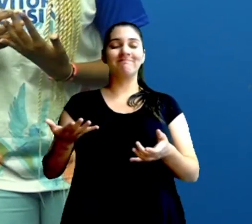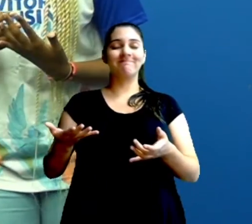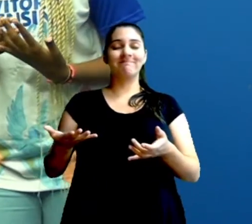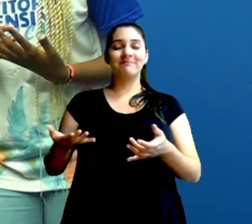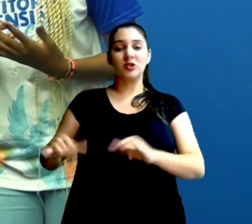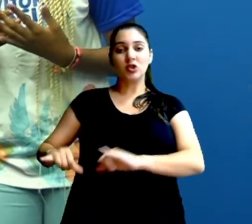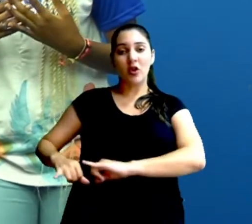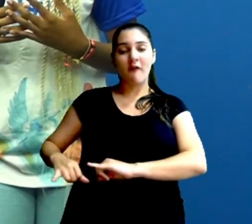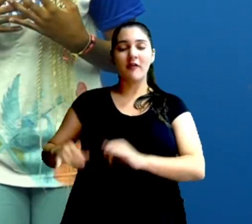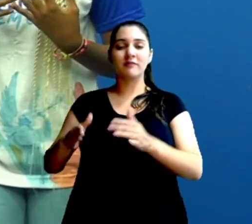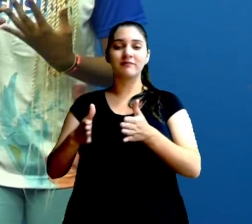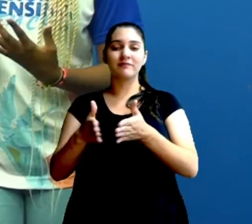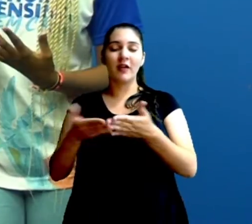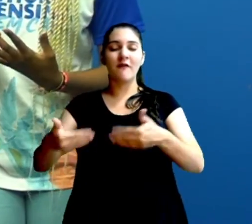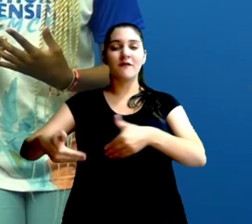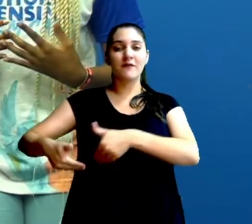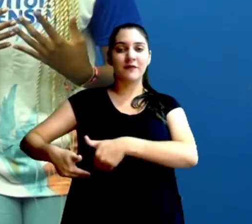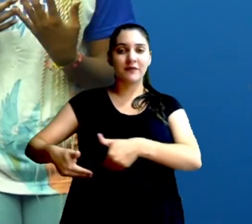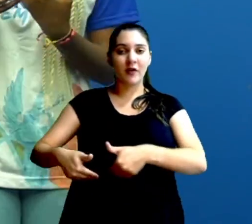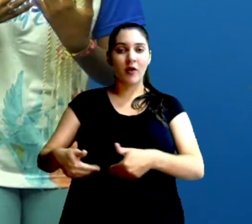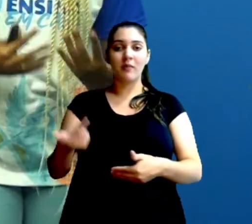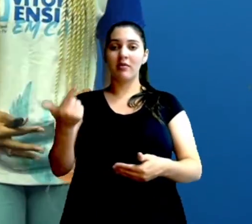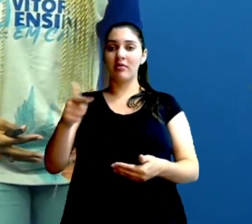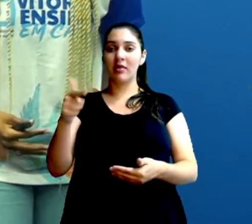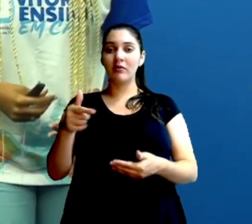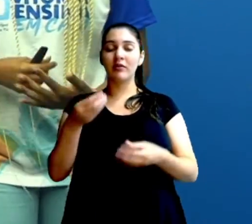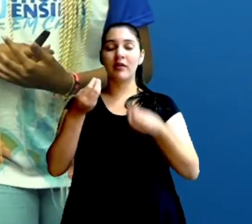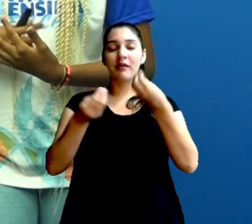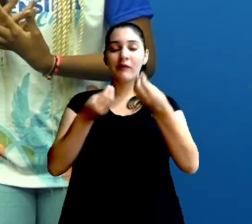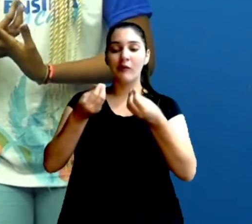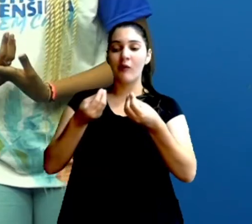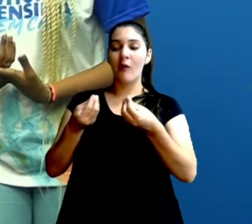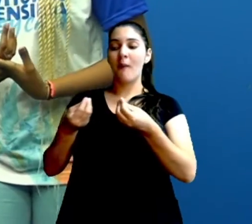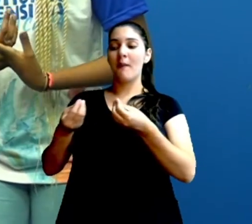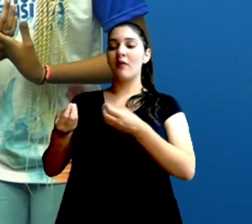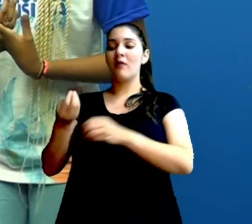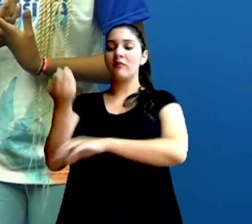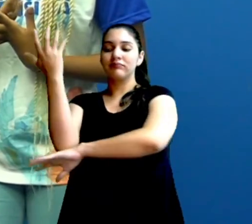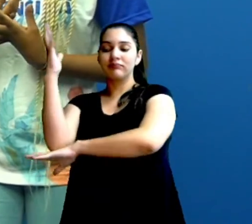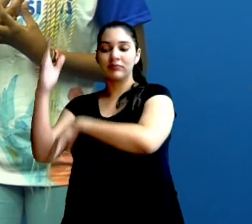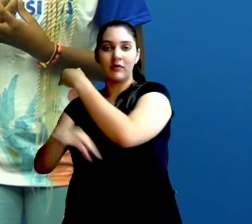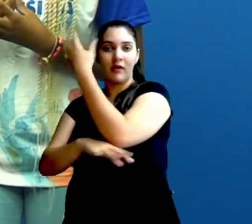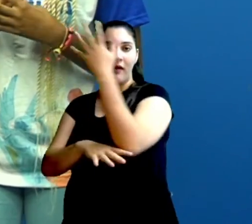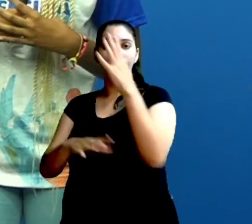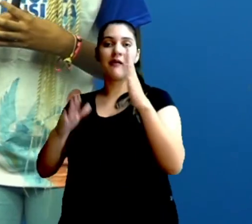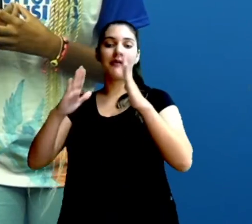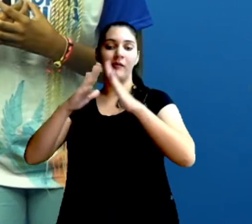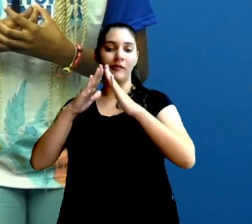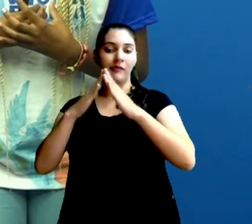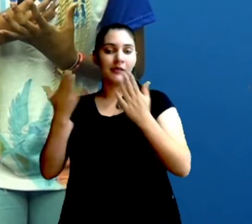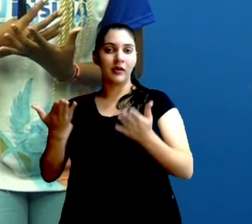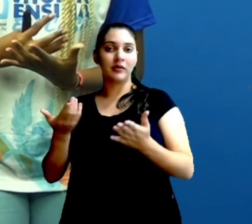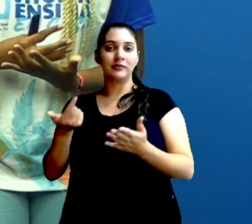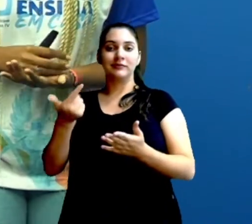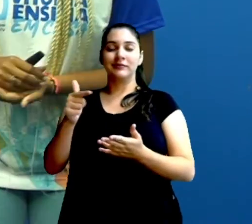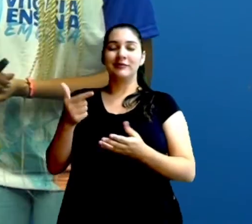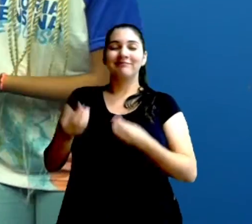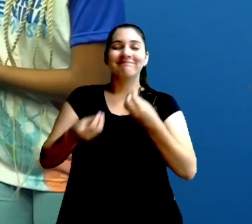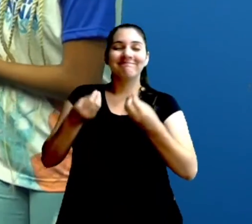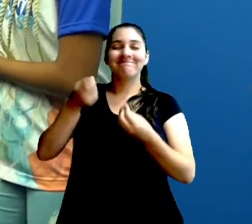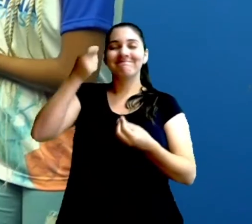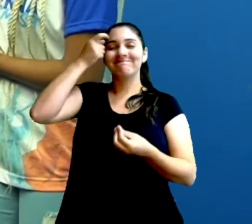que morrem de fome porque não tem um pedaço de terra para cultivar uma planta, para morar. Então não faz sentido de